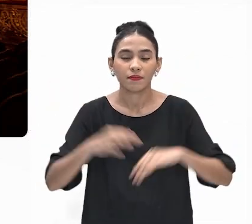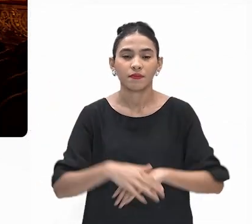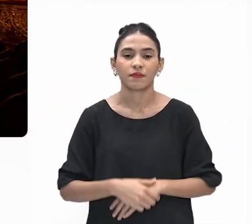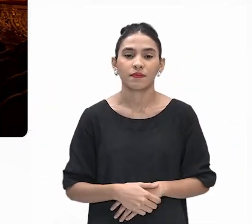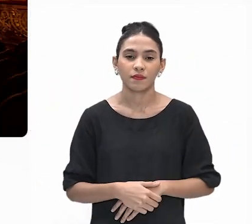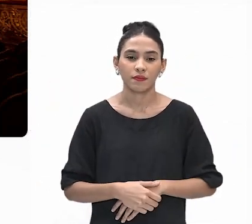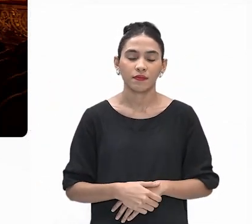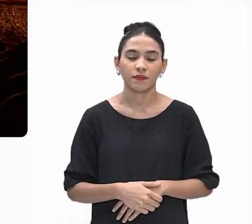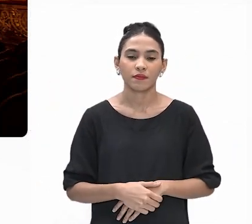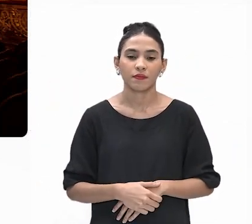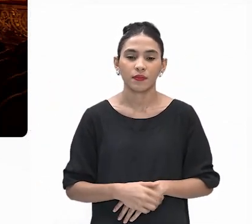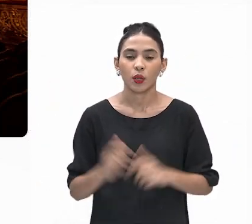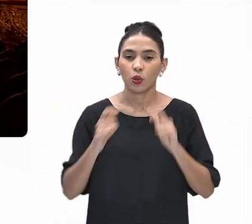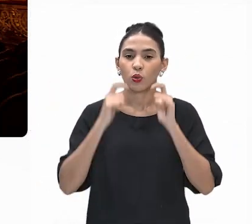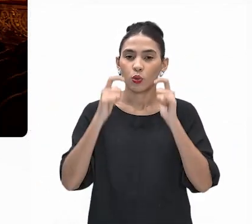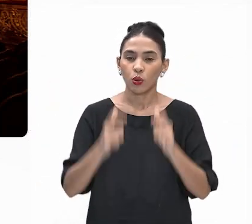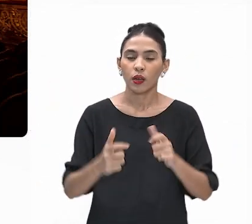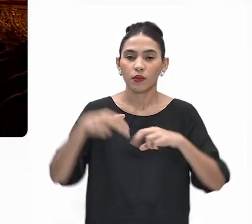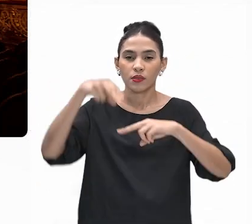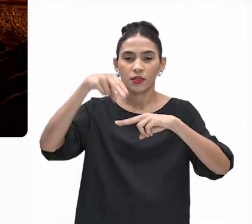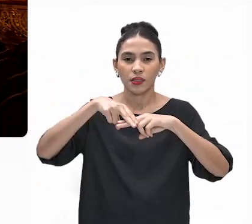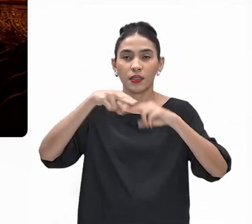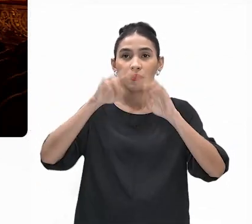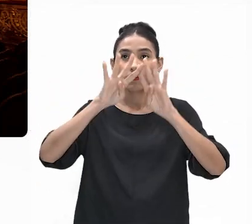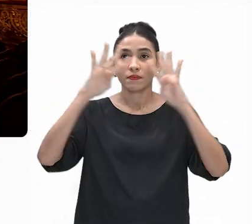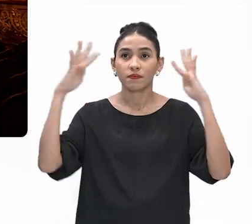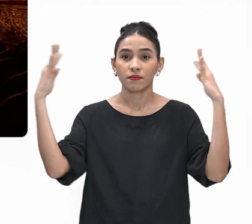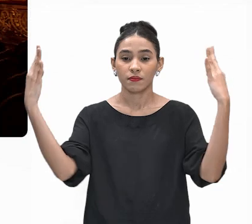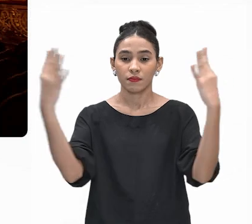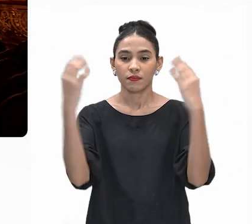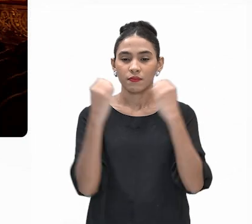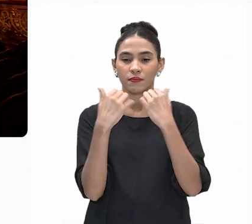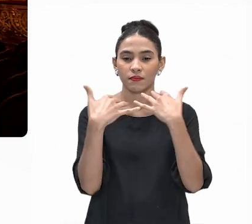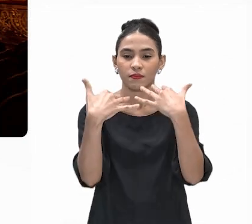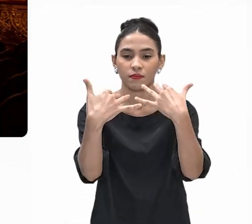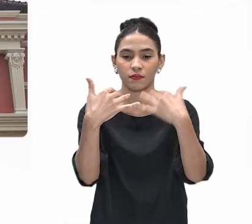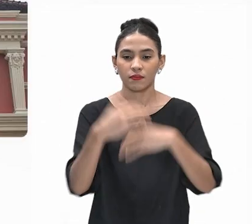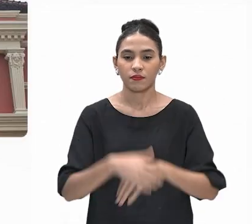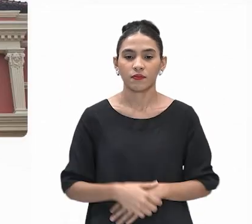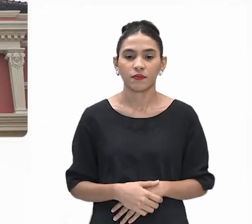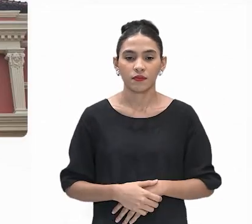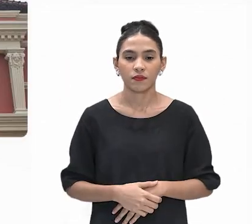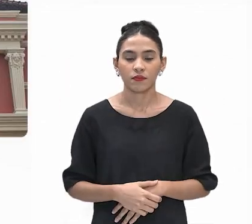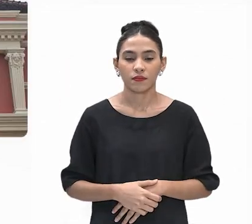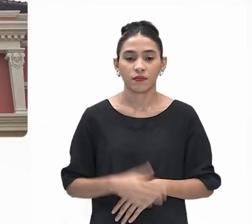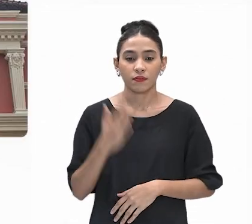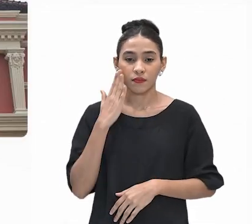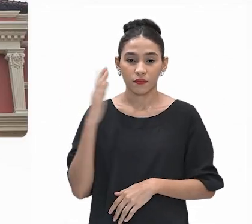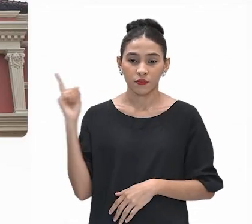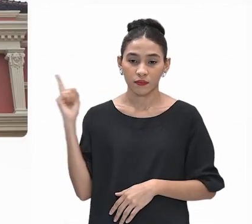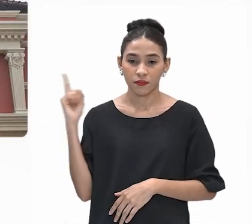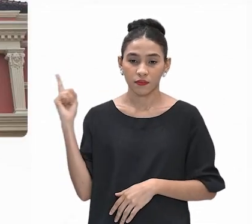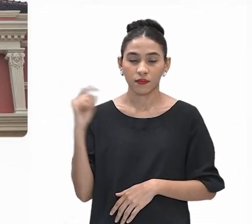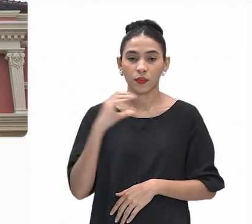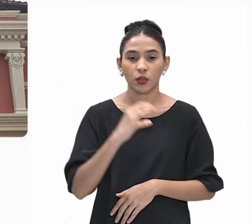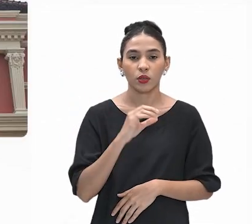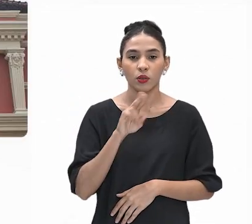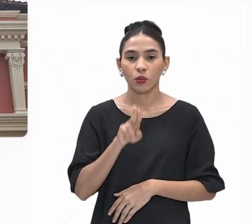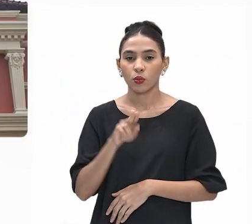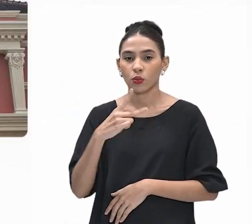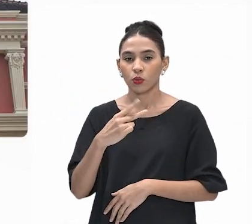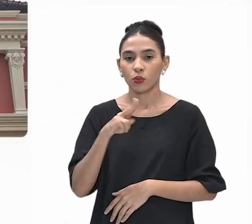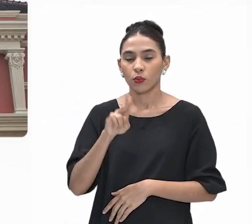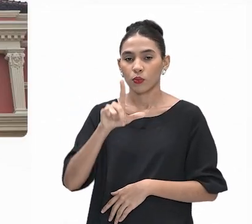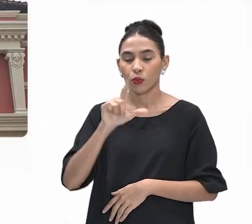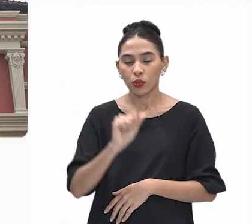público, o local onde eles ficam sentados é chamado de plateia. Aqui nós temos a cúpula do Teatro Amazonas, que remete às cores